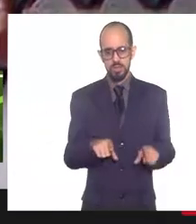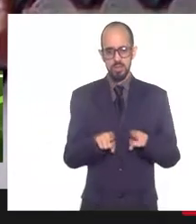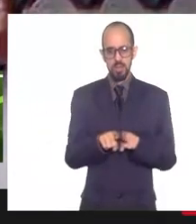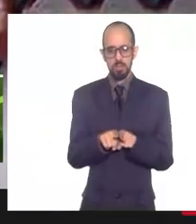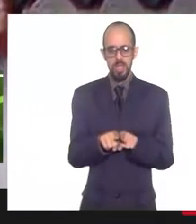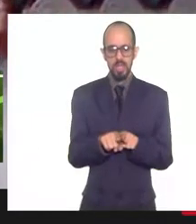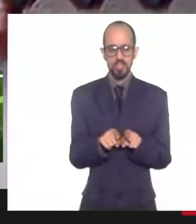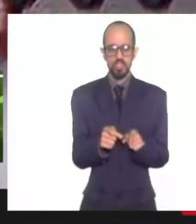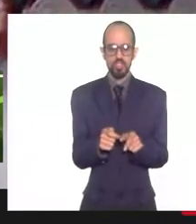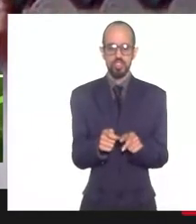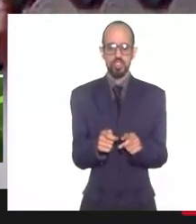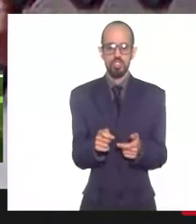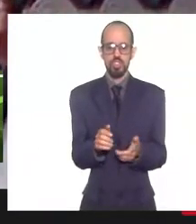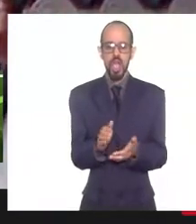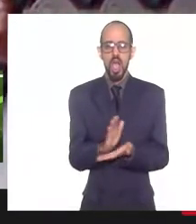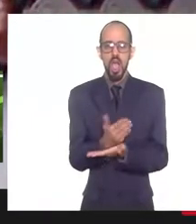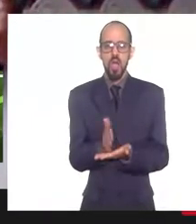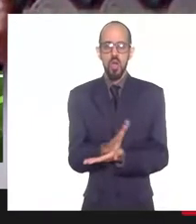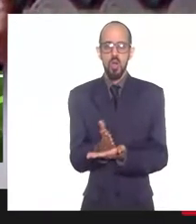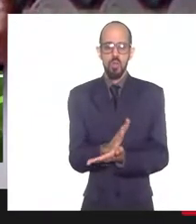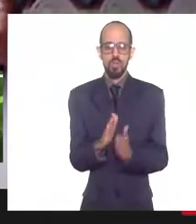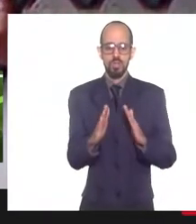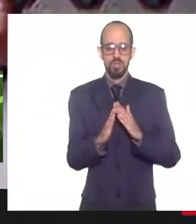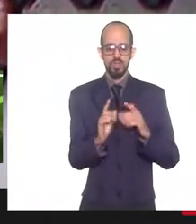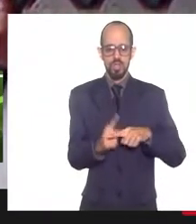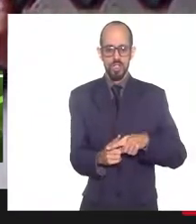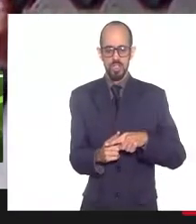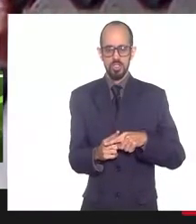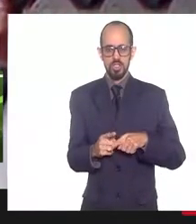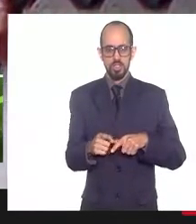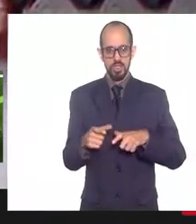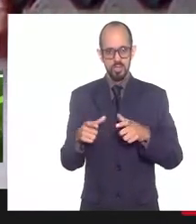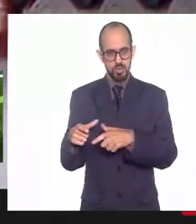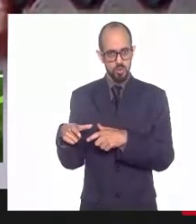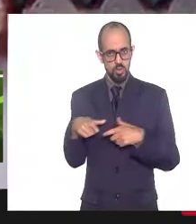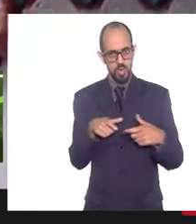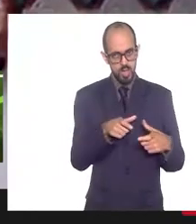congregações, em muitos lugares desse estado e desse país,